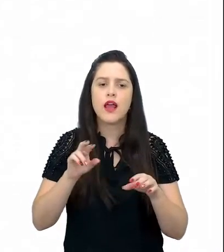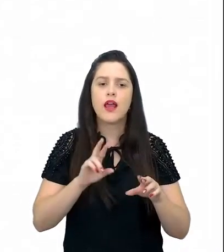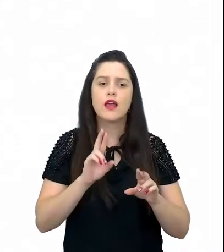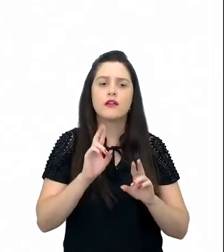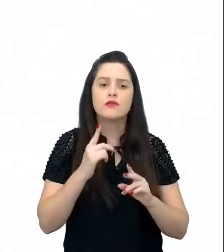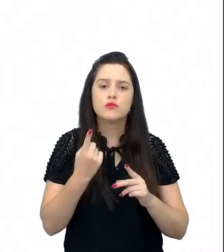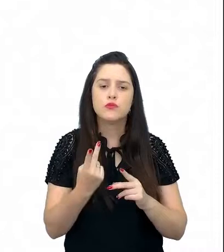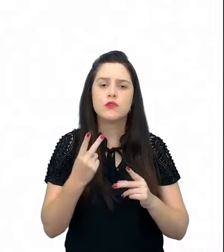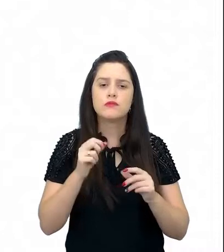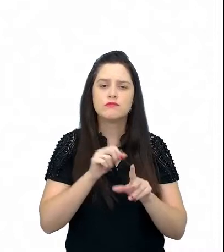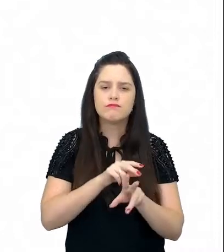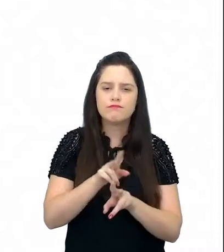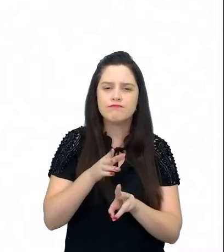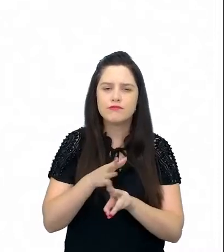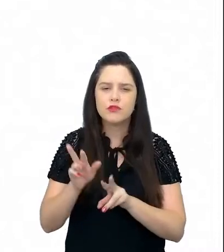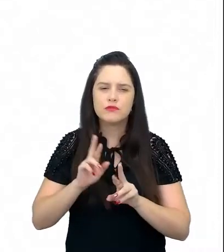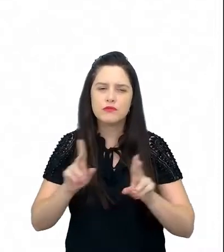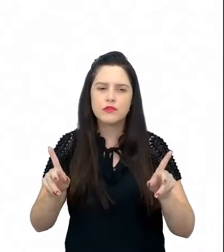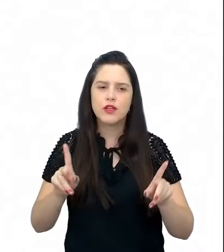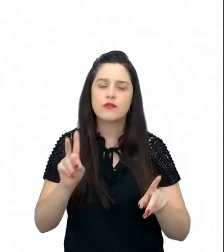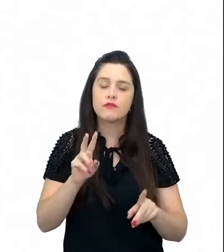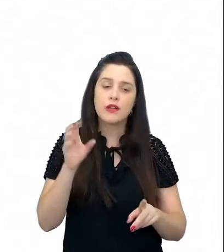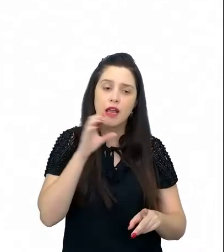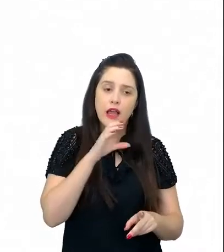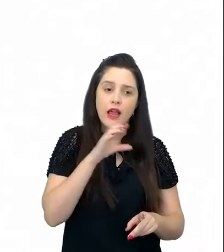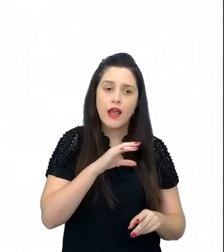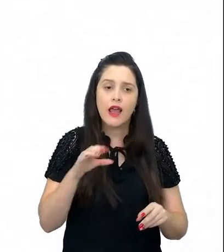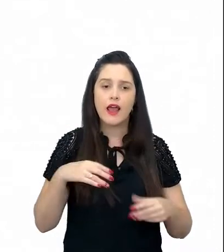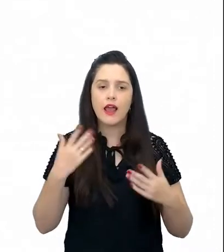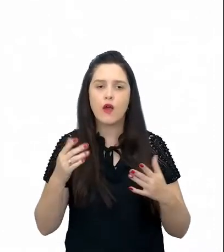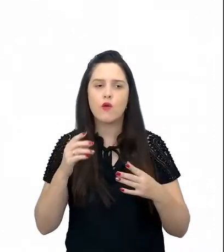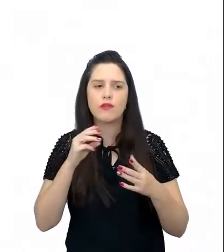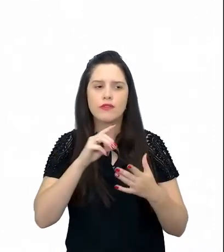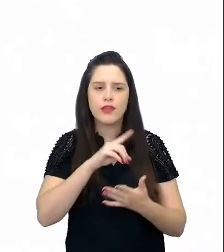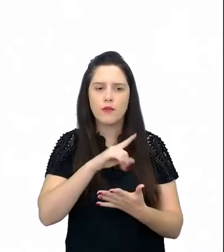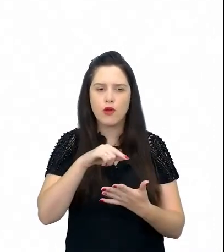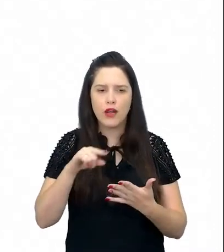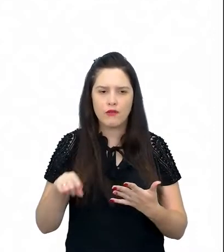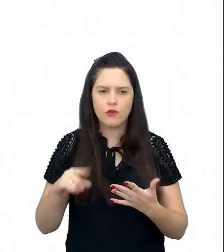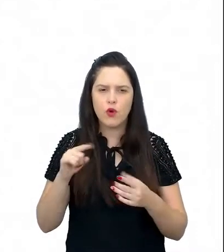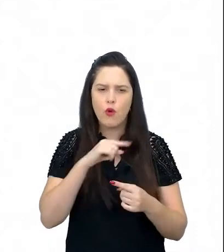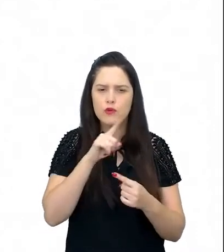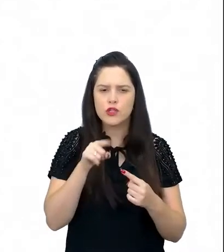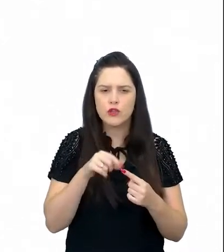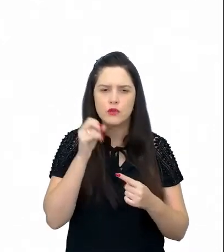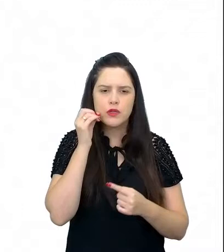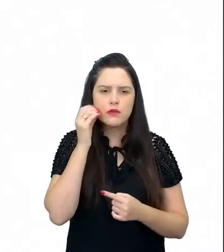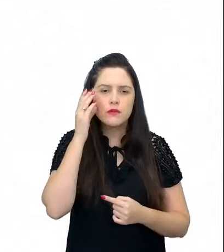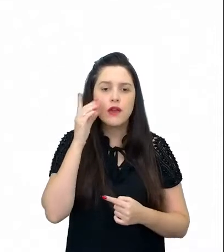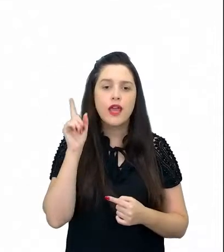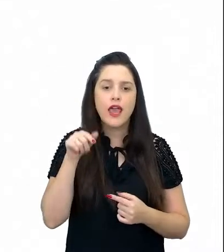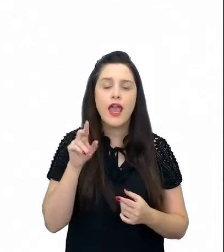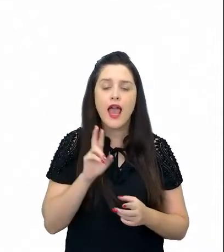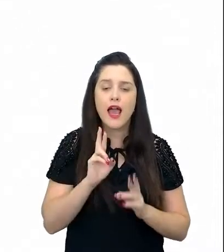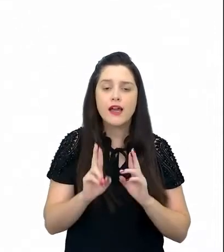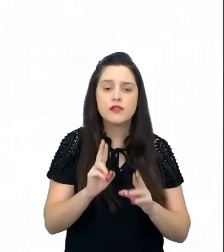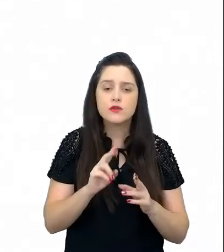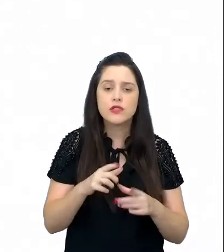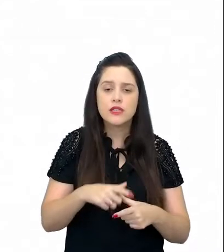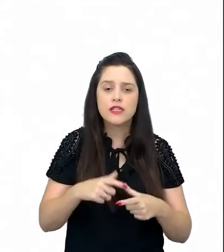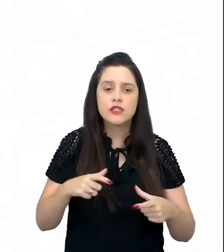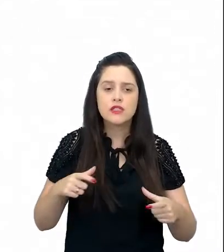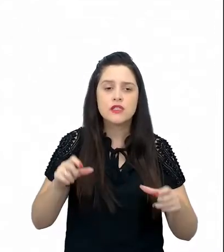espécies diferentes, como velocidade e densidade demográfica. Como objeto de conhecimento, olha lá, qual que é o objeto? Razão